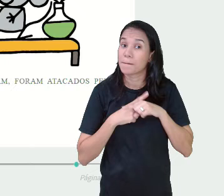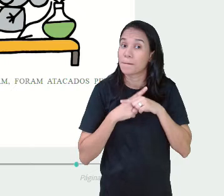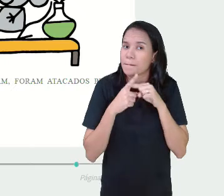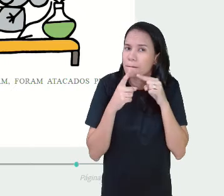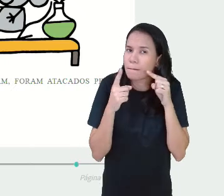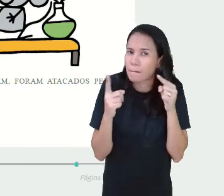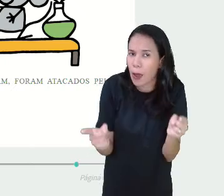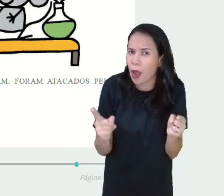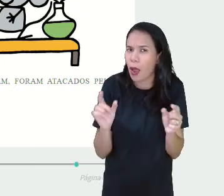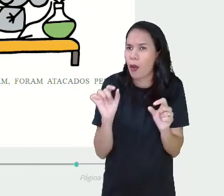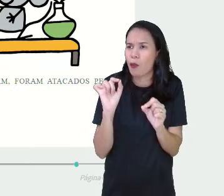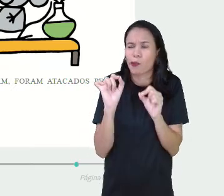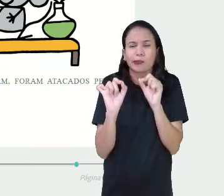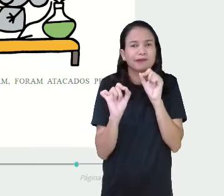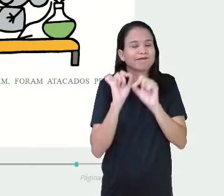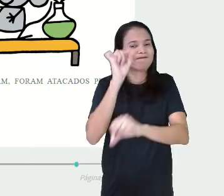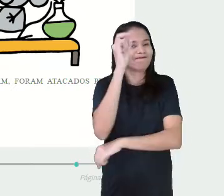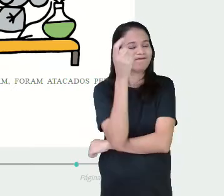menos esperavam,